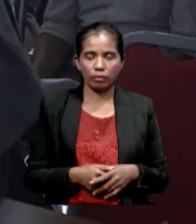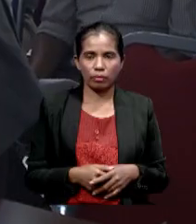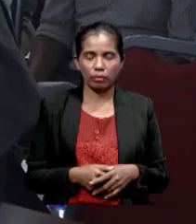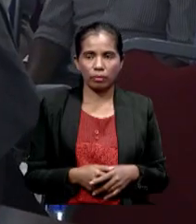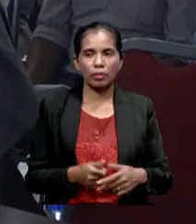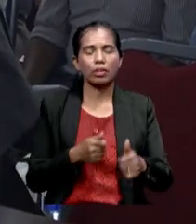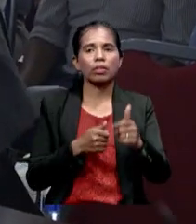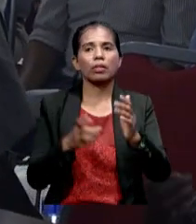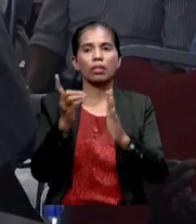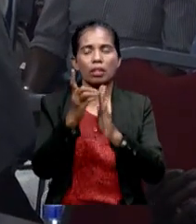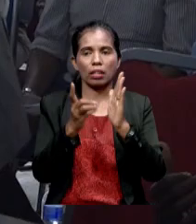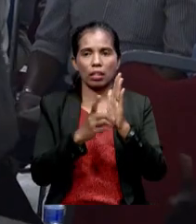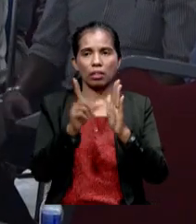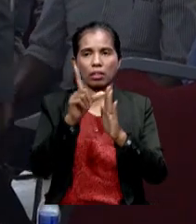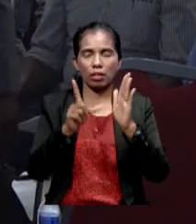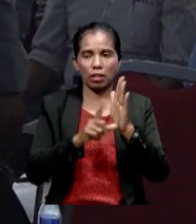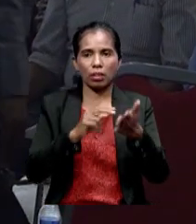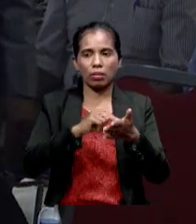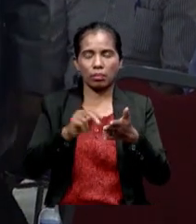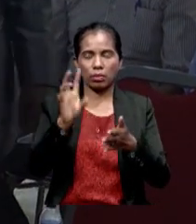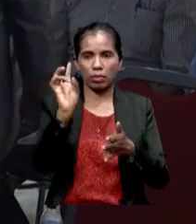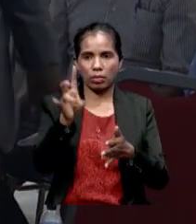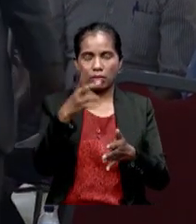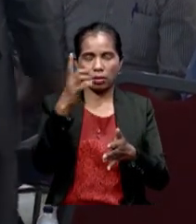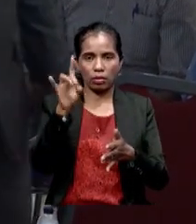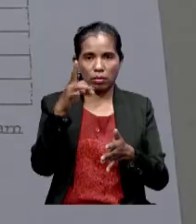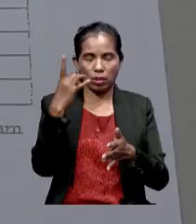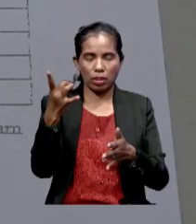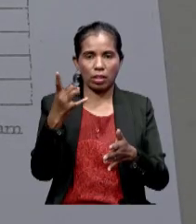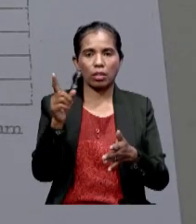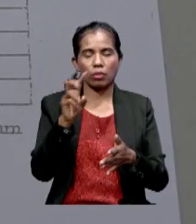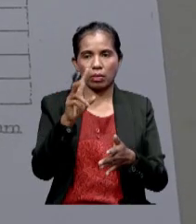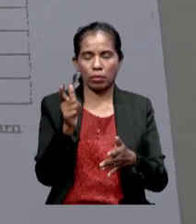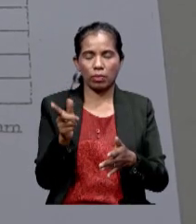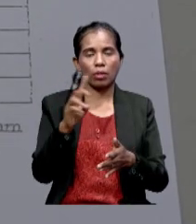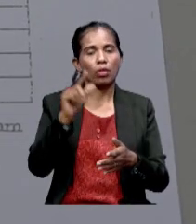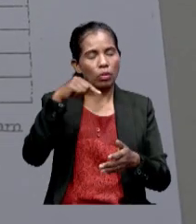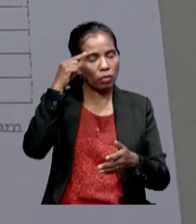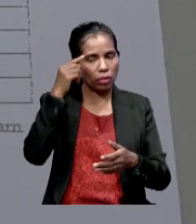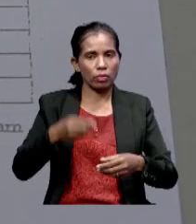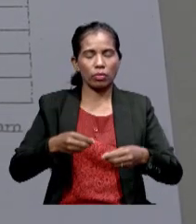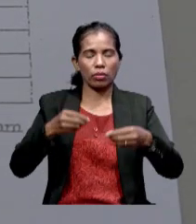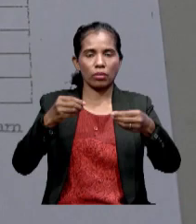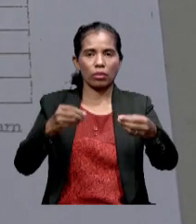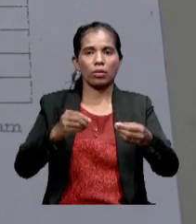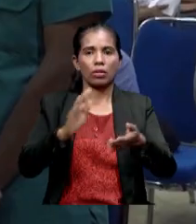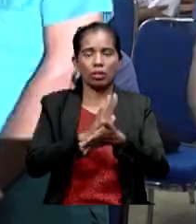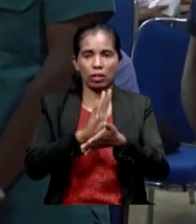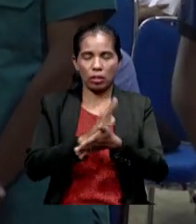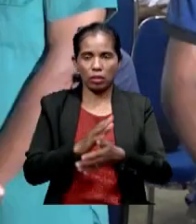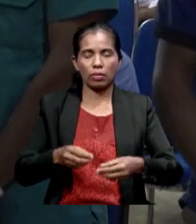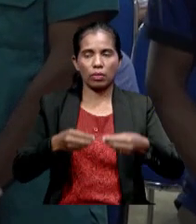Baseia para decreto lei número Sanulurecinualo, barra Rihurua ou Nulurecinrua, governo atribuiu no voucher combustível para operador